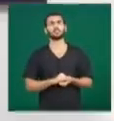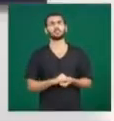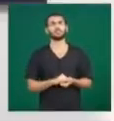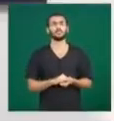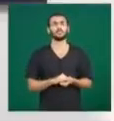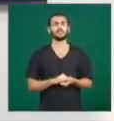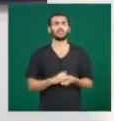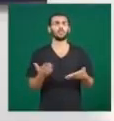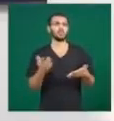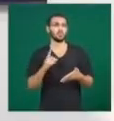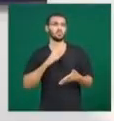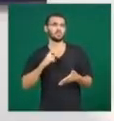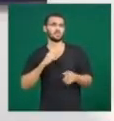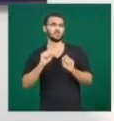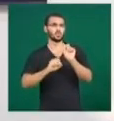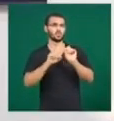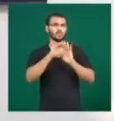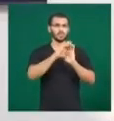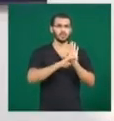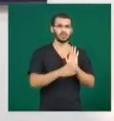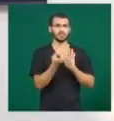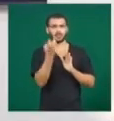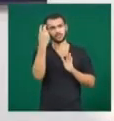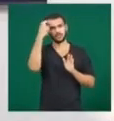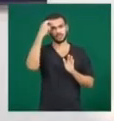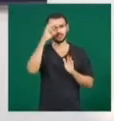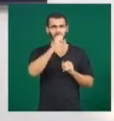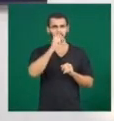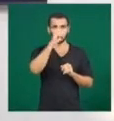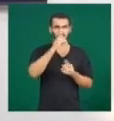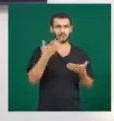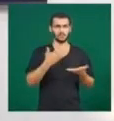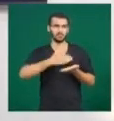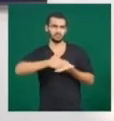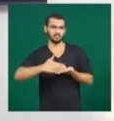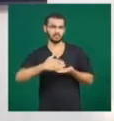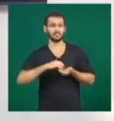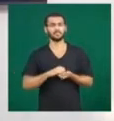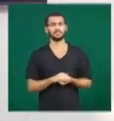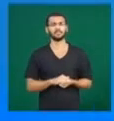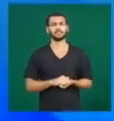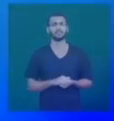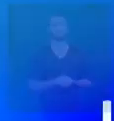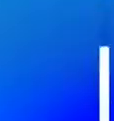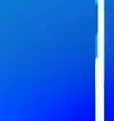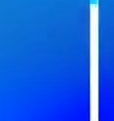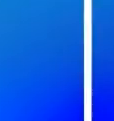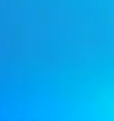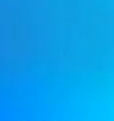comunidade. Hoje tem ainda a nossa agenda cultural para o fim de semana. O TV Notícias está no ar.